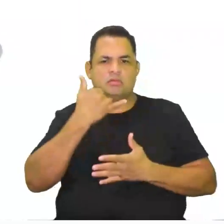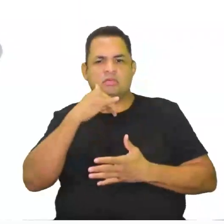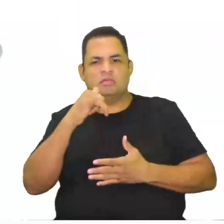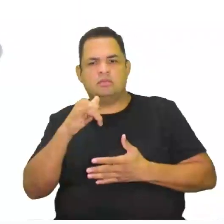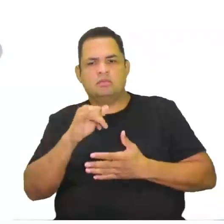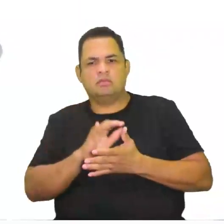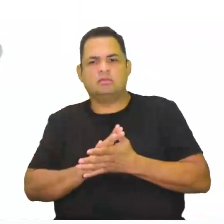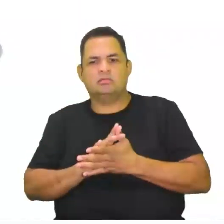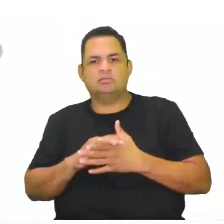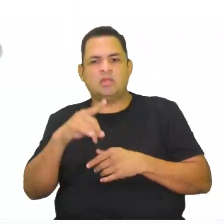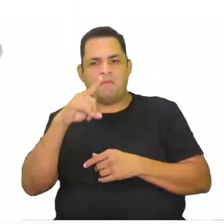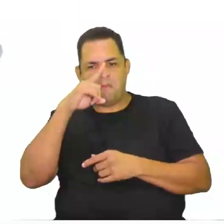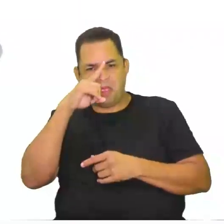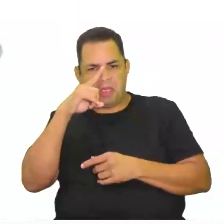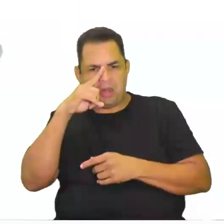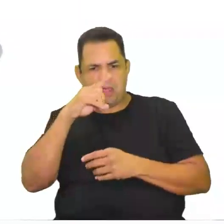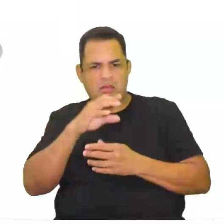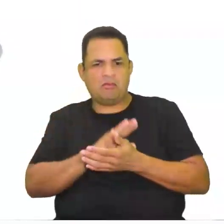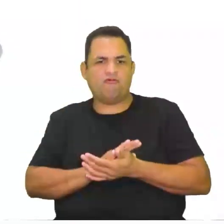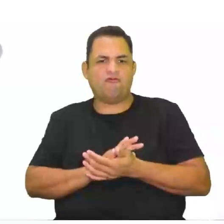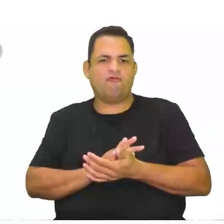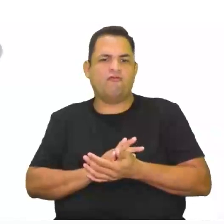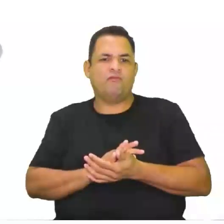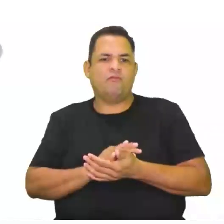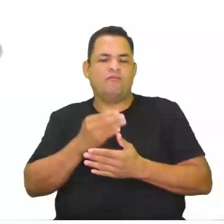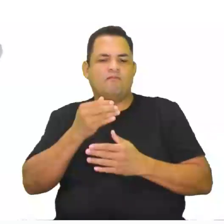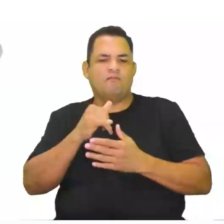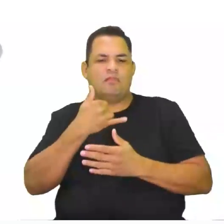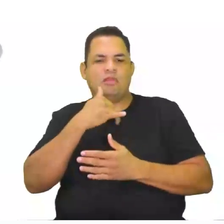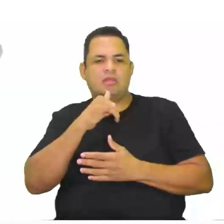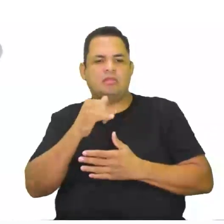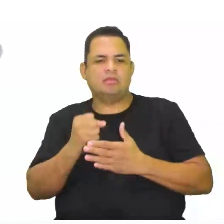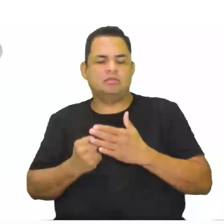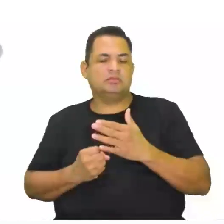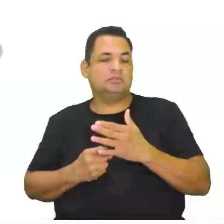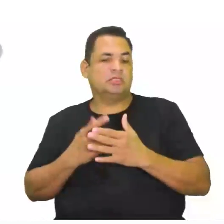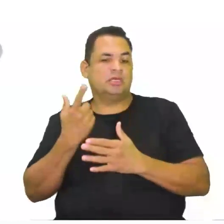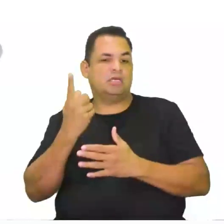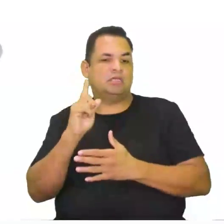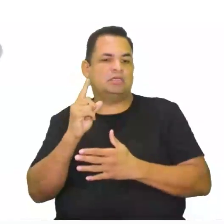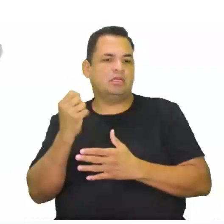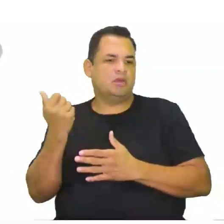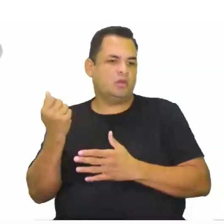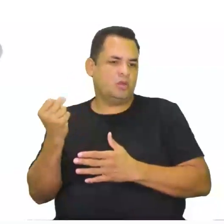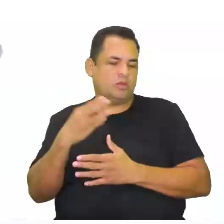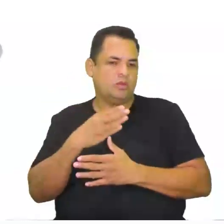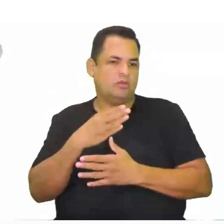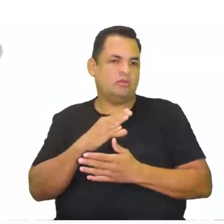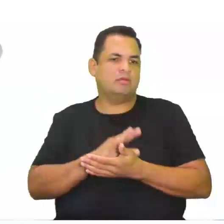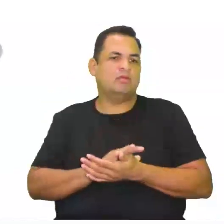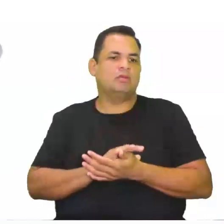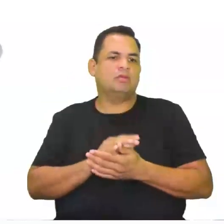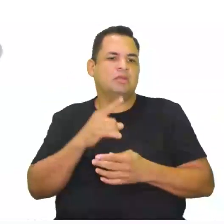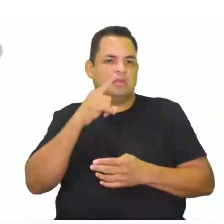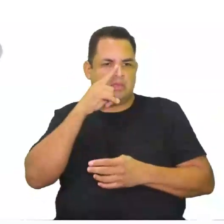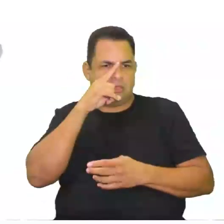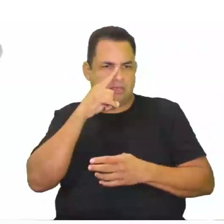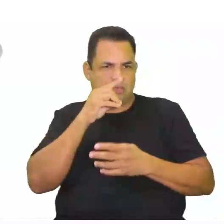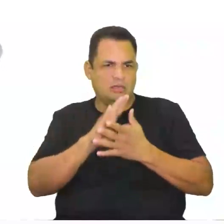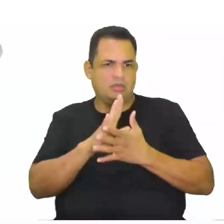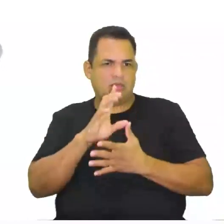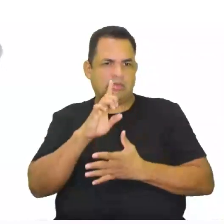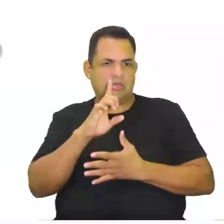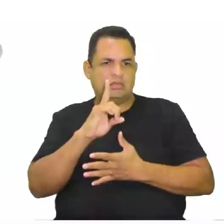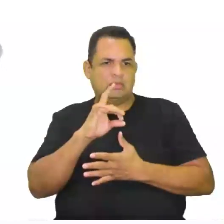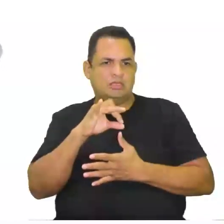energia, toxicidade, fontes não renováveis, riscos e dejetos.